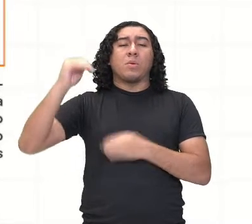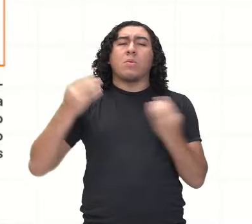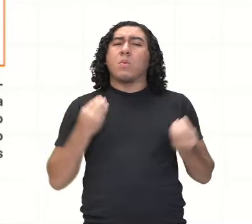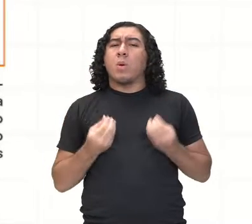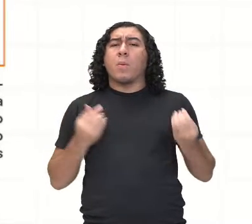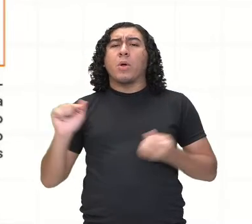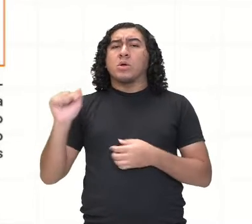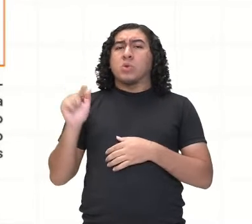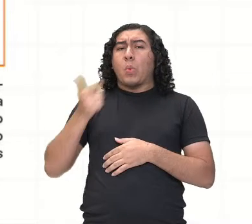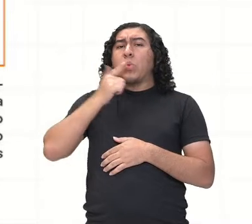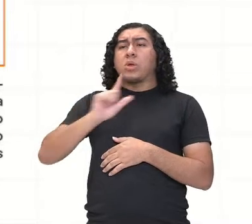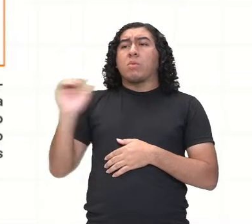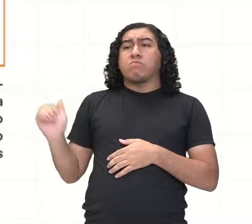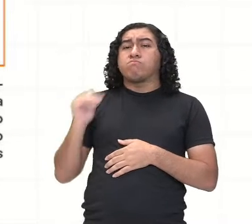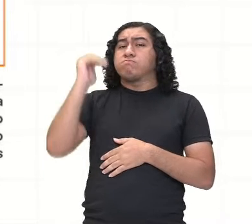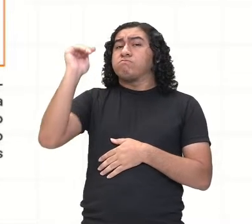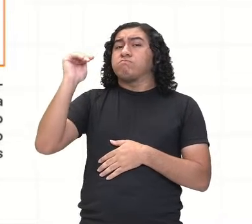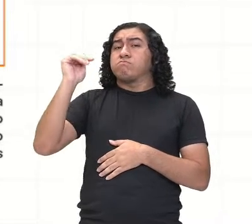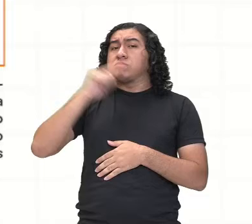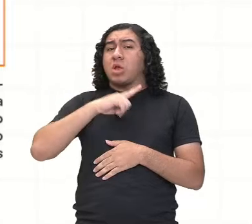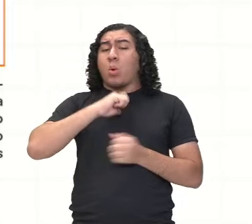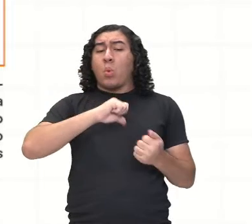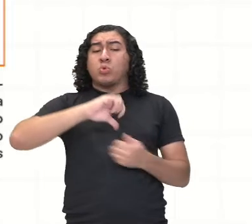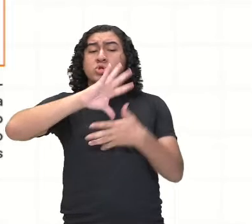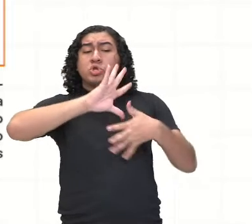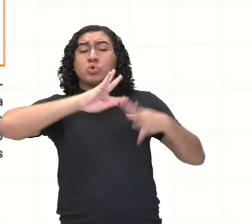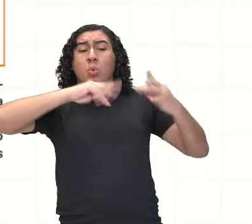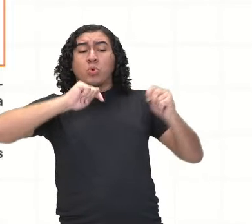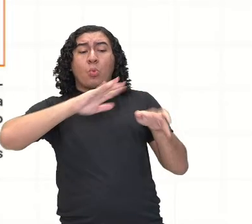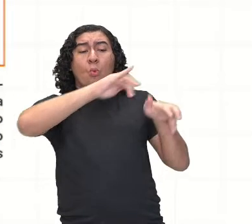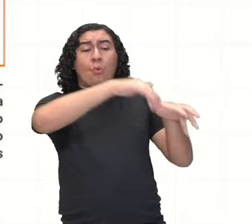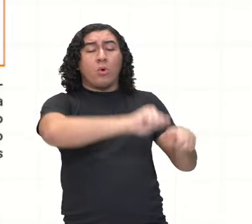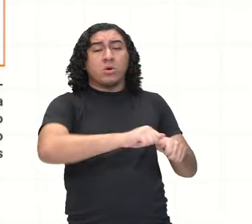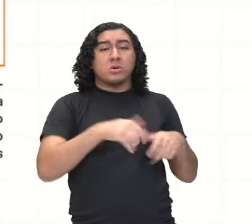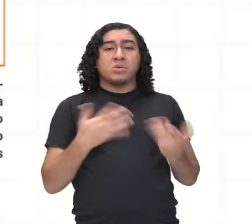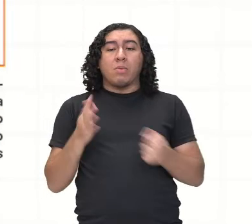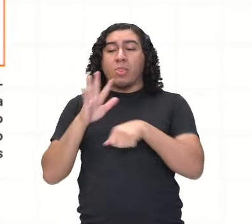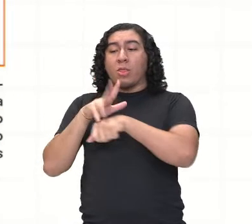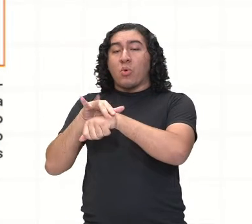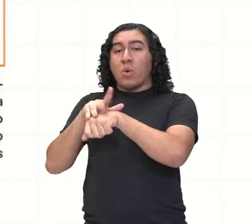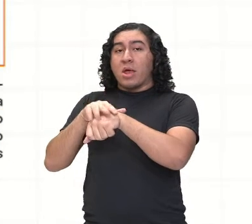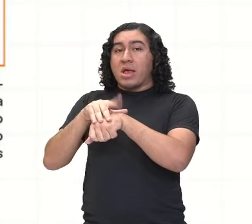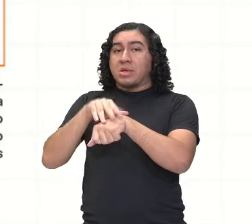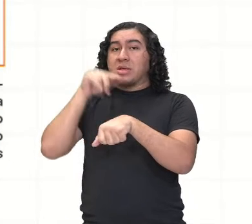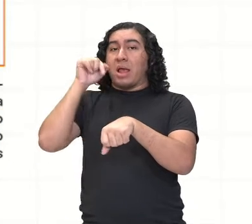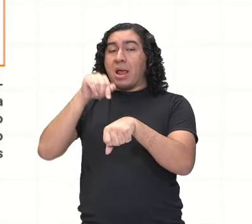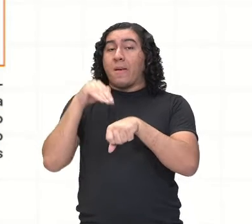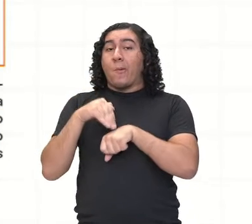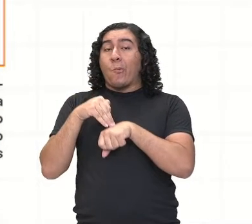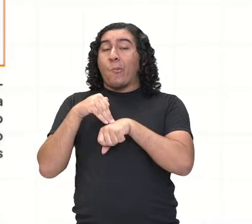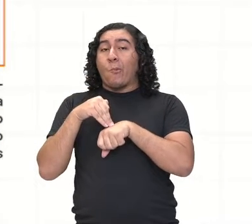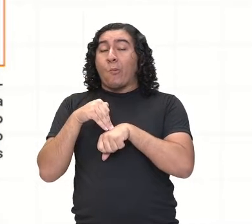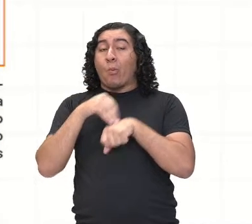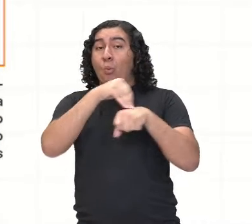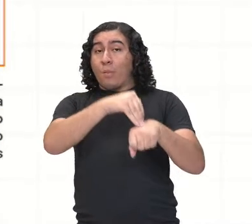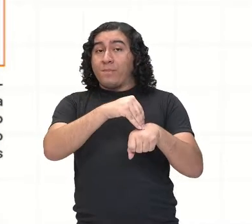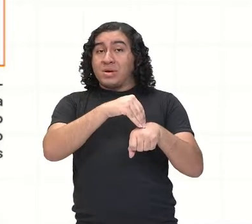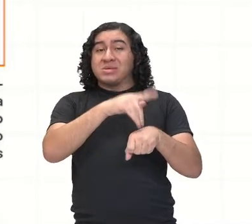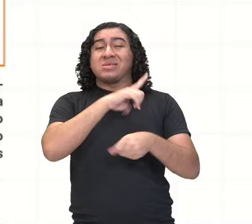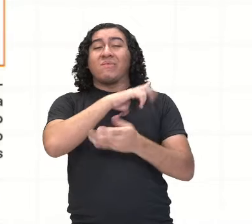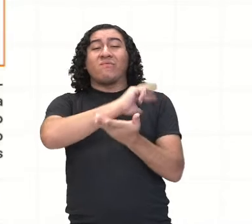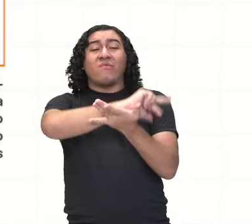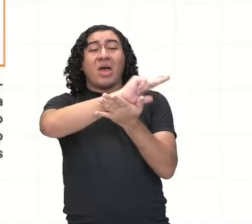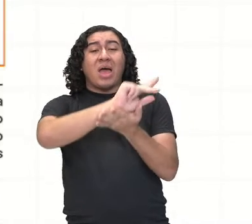que eles vão conquistar um continente. Então, as doenças elas vão ser responsáveis por dizimar milhares